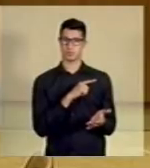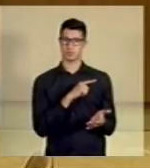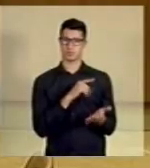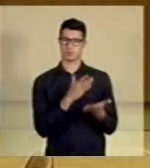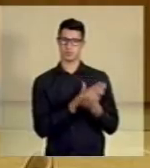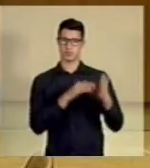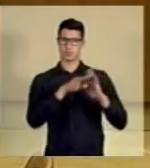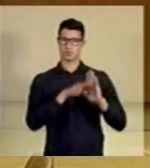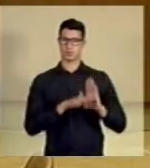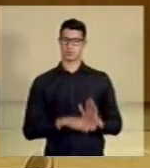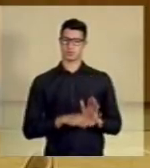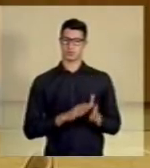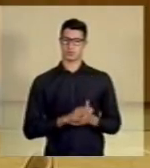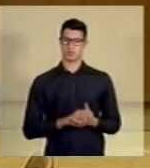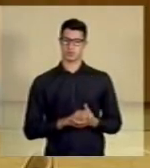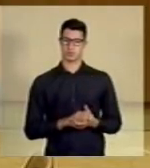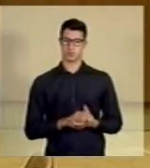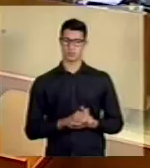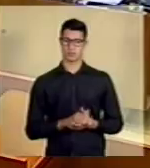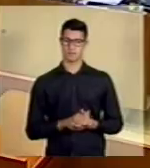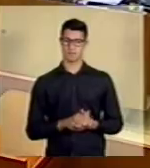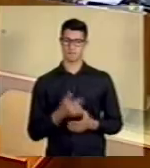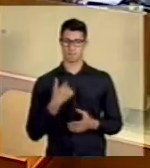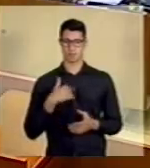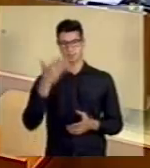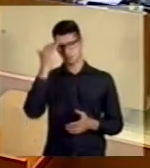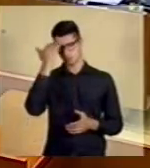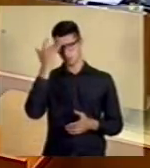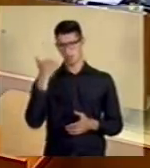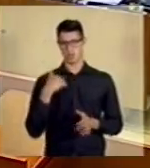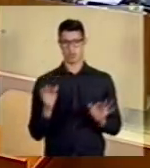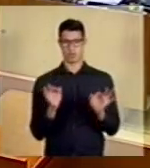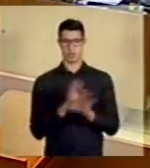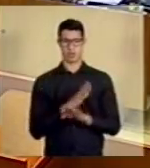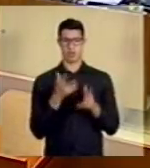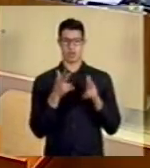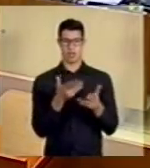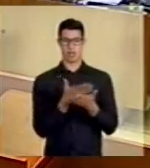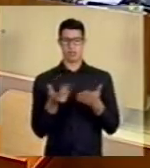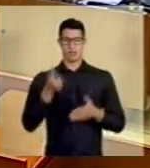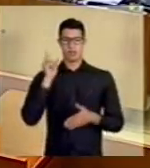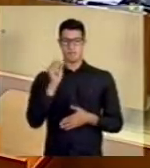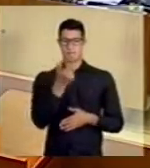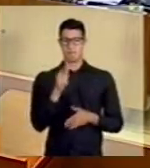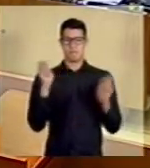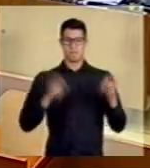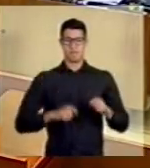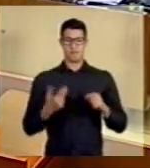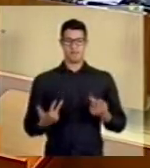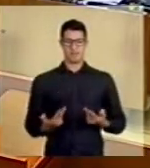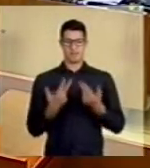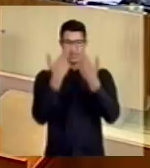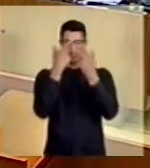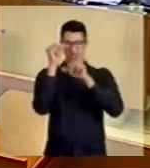medidas. Vossa Excelência. Então, presidente, eu entendo, que eu concluo, como todos os colegas concluíram, que não há necessidade de cirurgia